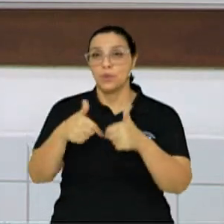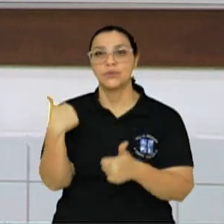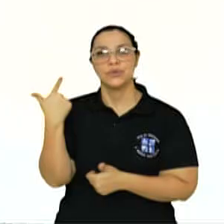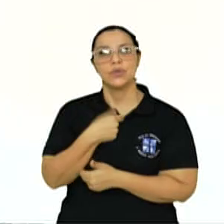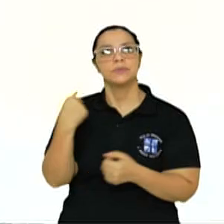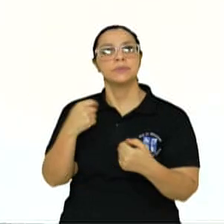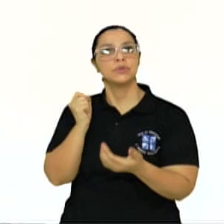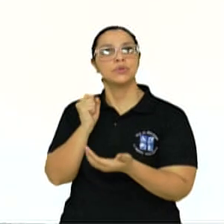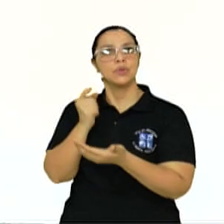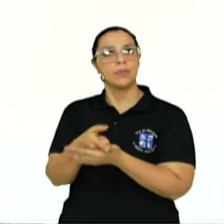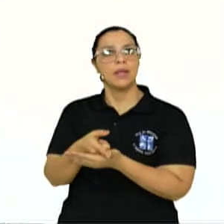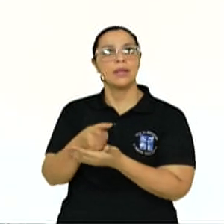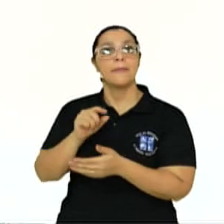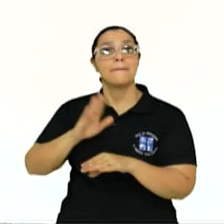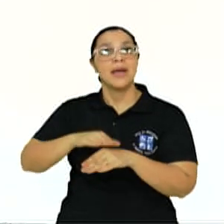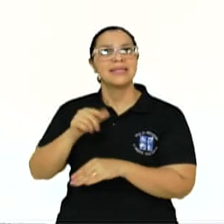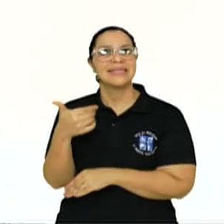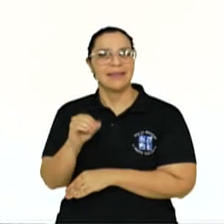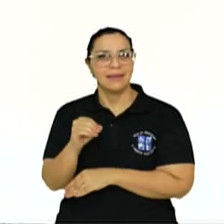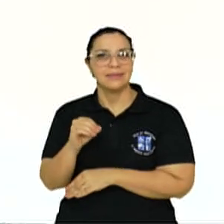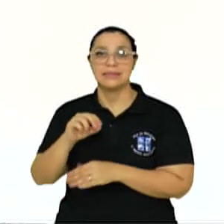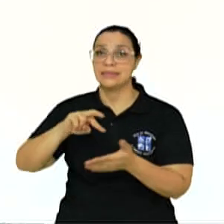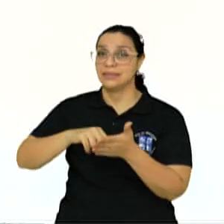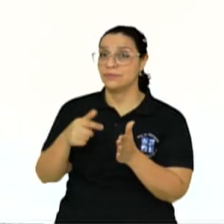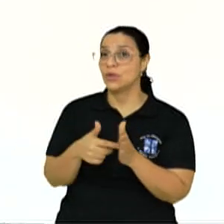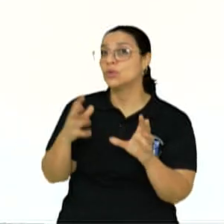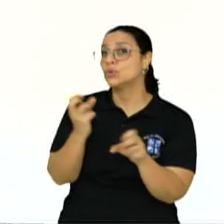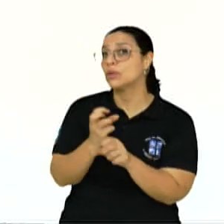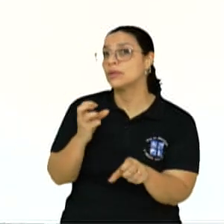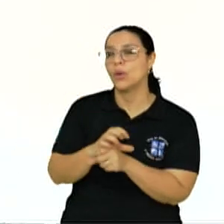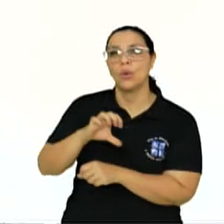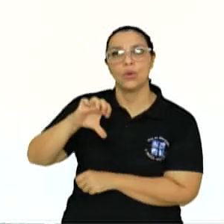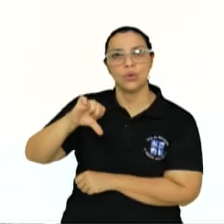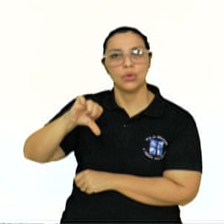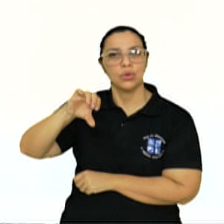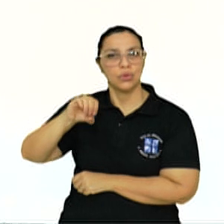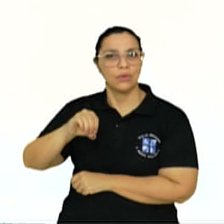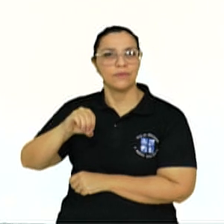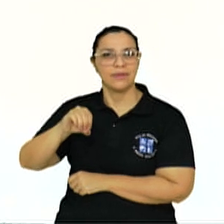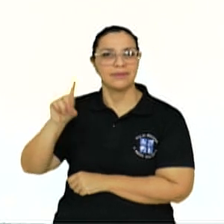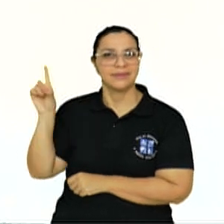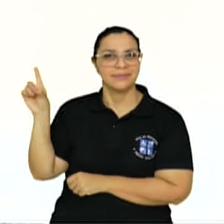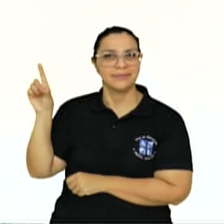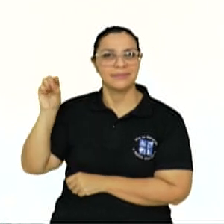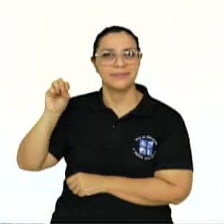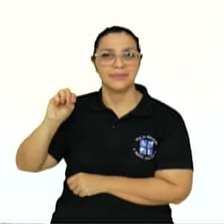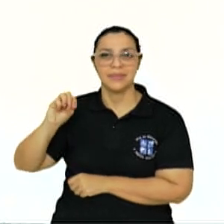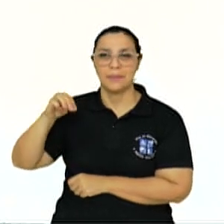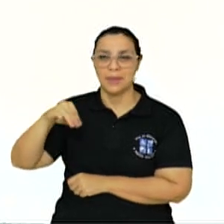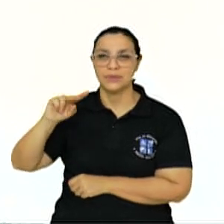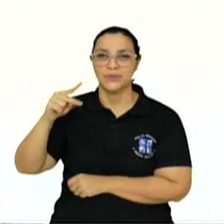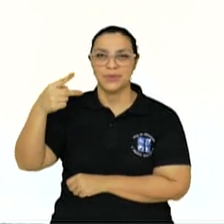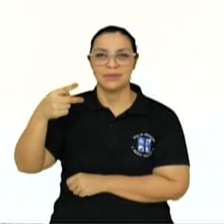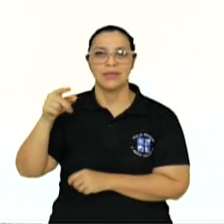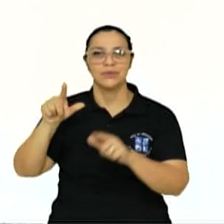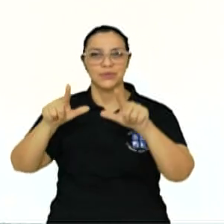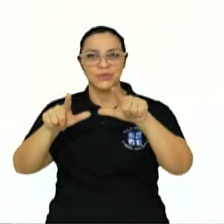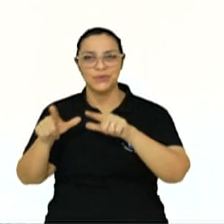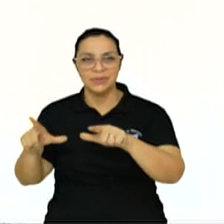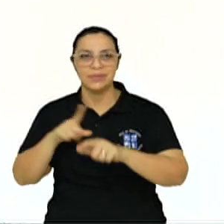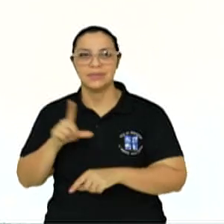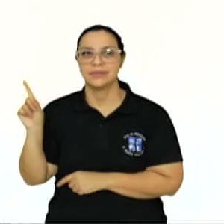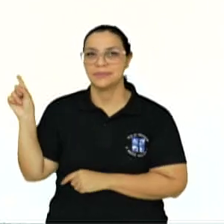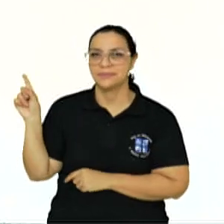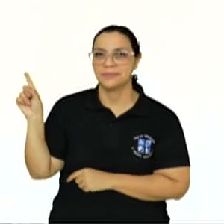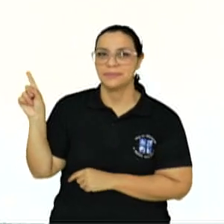motivo, nós compramos 10 lotes a mais que resultam em 90 lotes de telhas, ok?